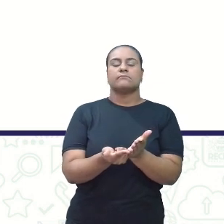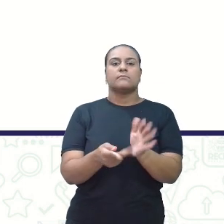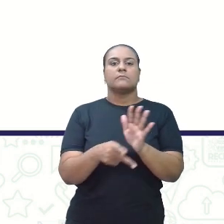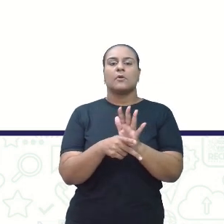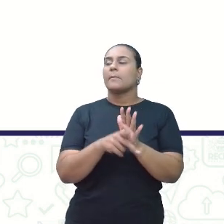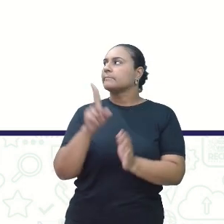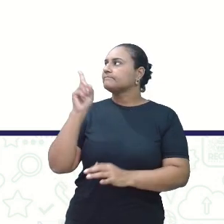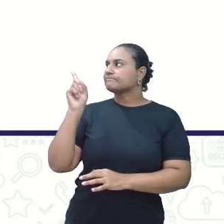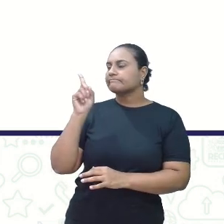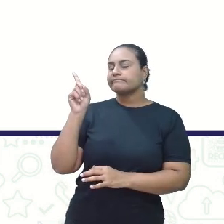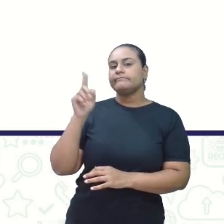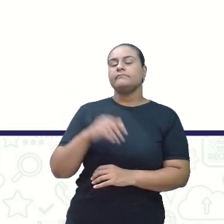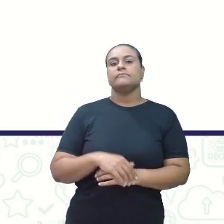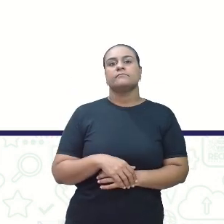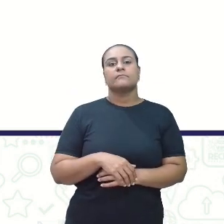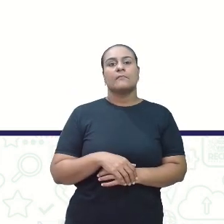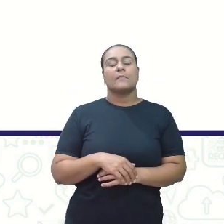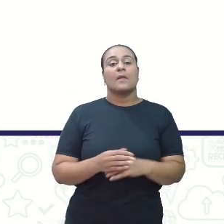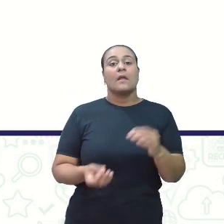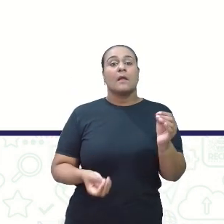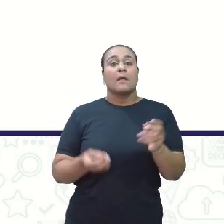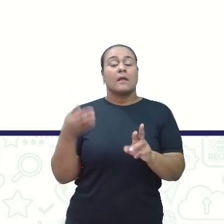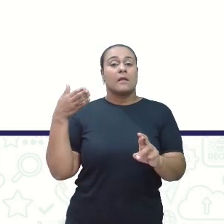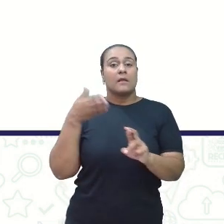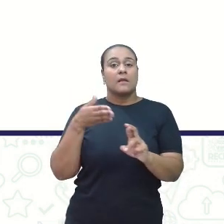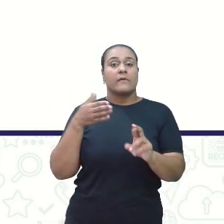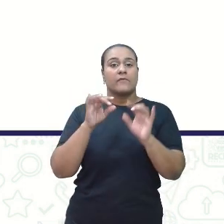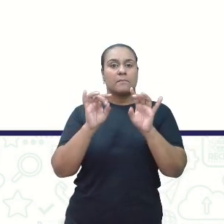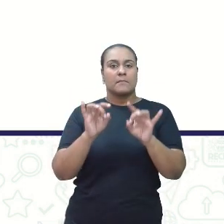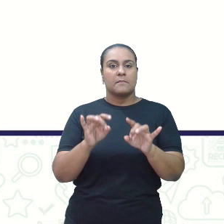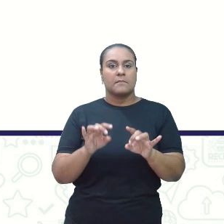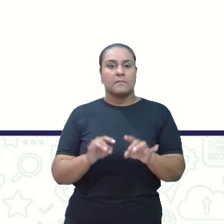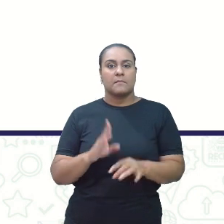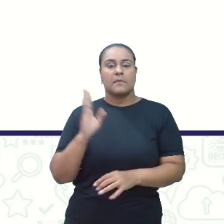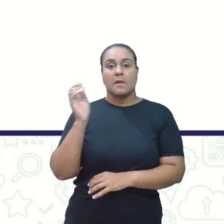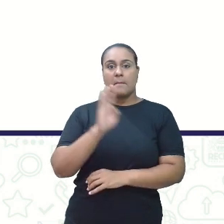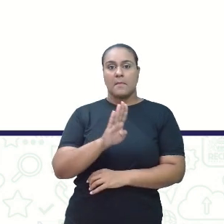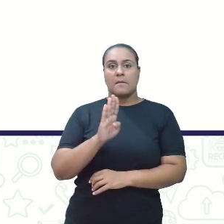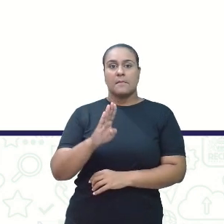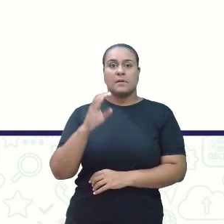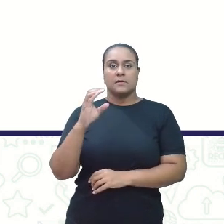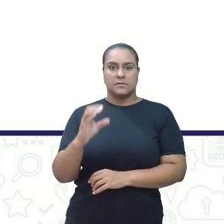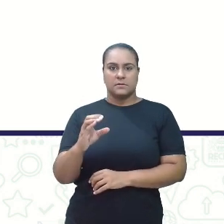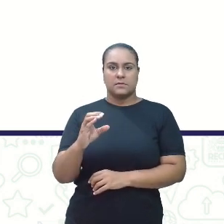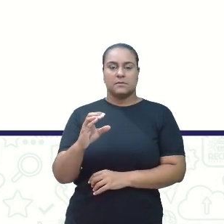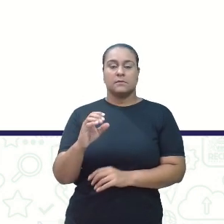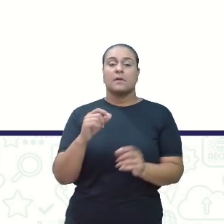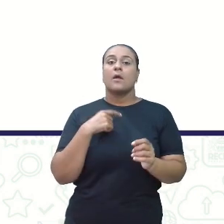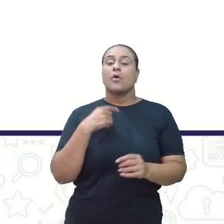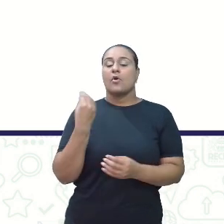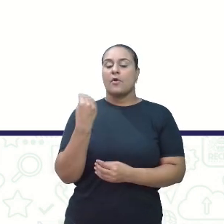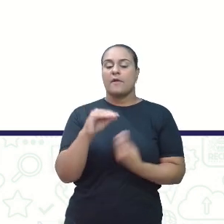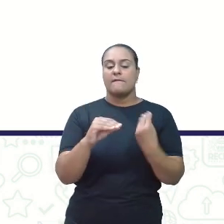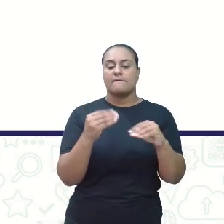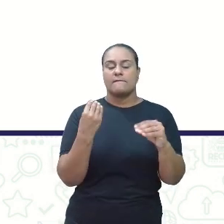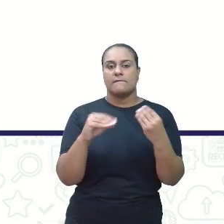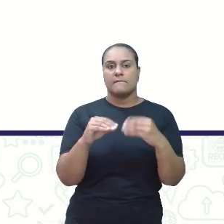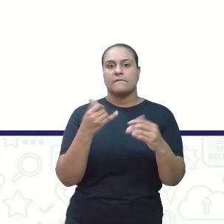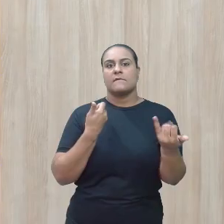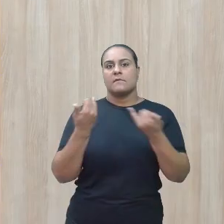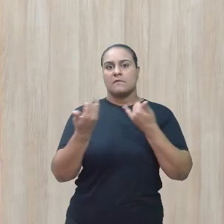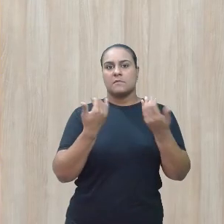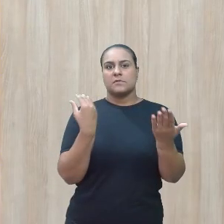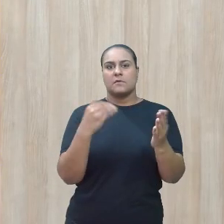documentário aqui, e a fonte específica desse gráfico foi através da BBC aqui, ó. Eu coloquei aqui embaixo um link, que é